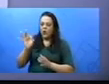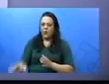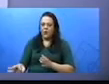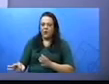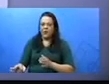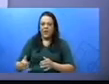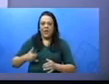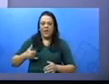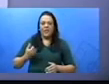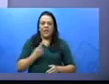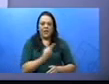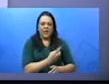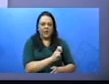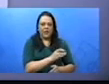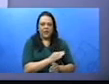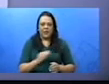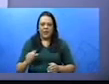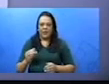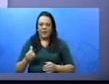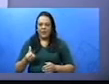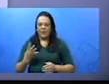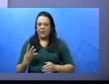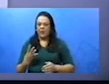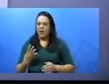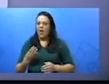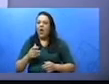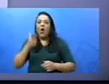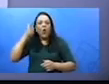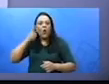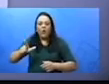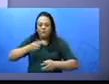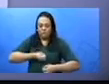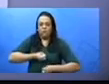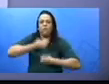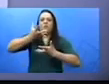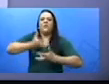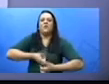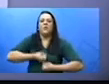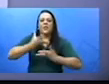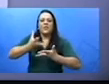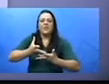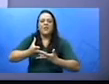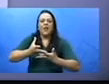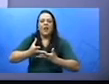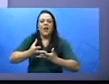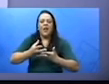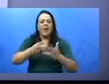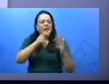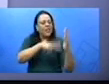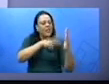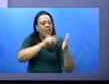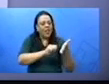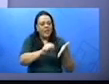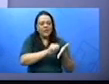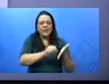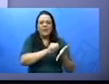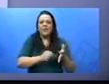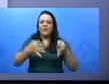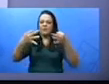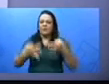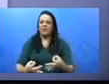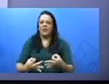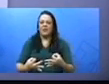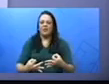anos são capazes de se expressar e de compreender plenamente. Ou seja, só essa pequena parcela domina de